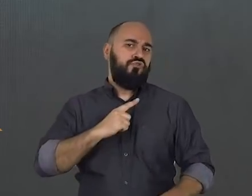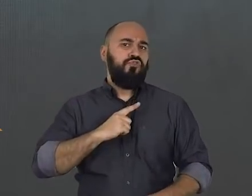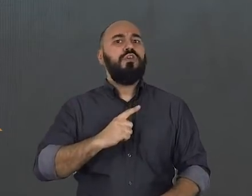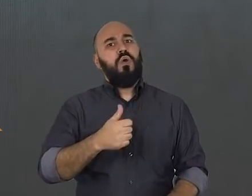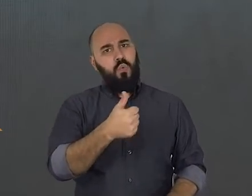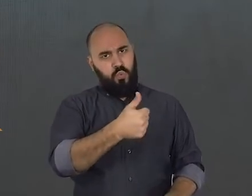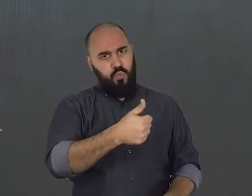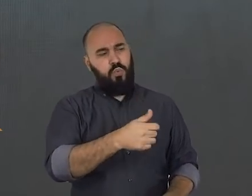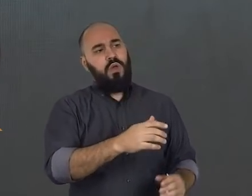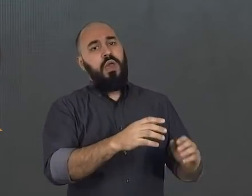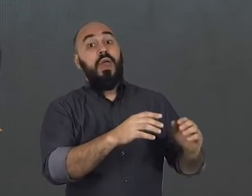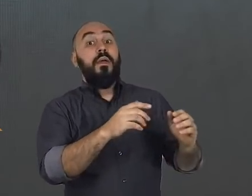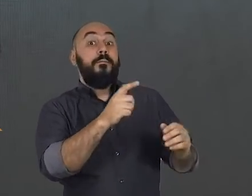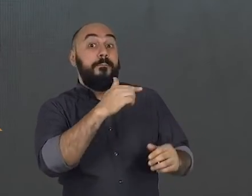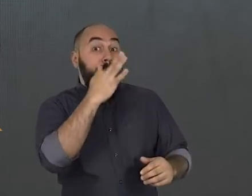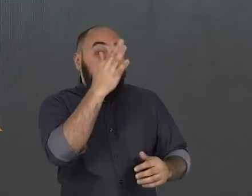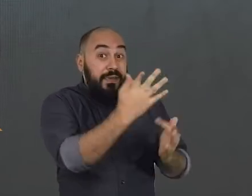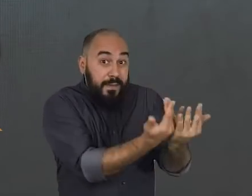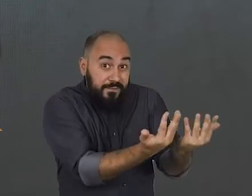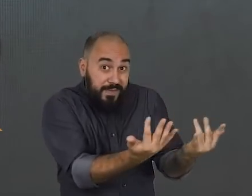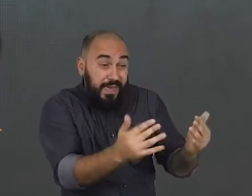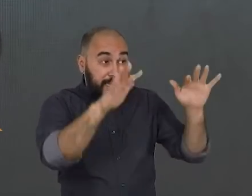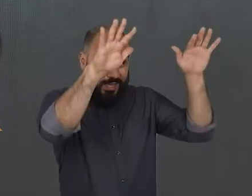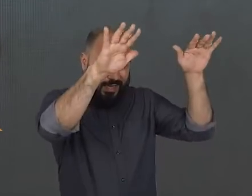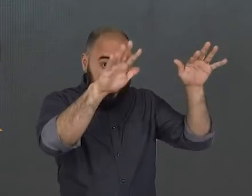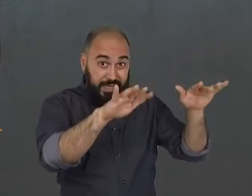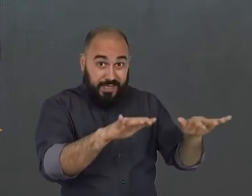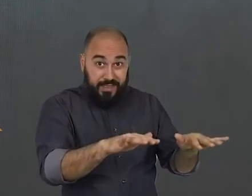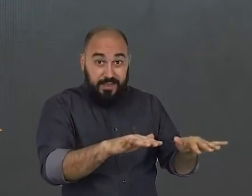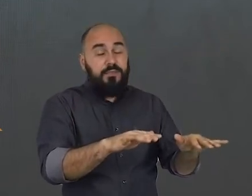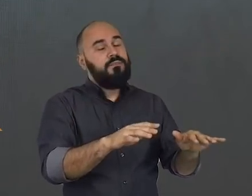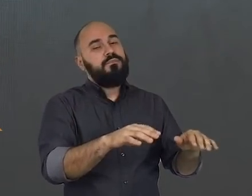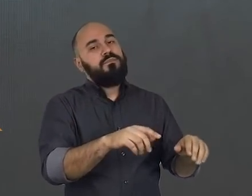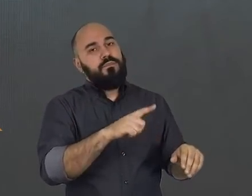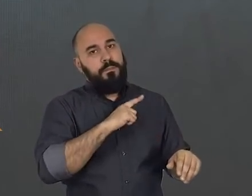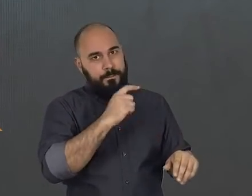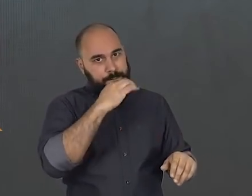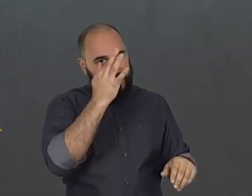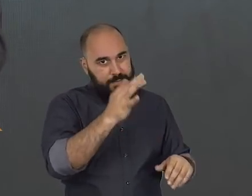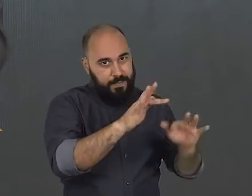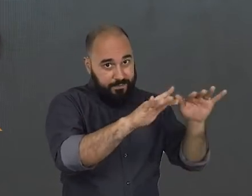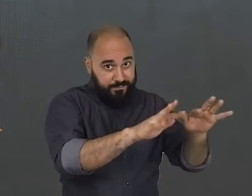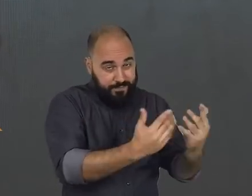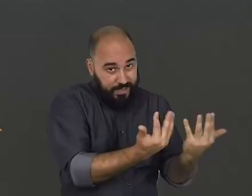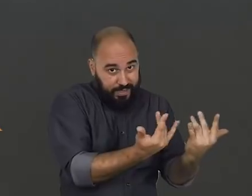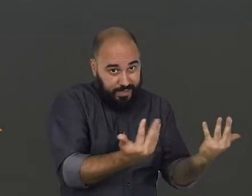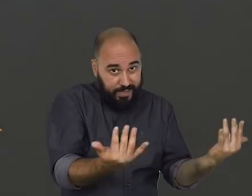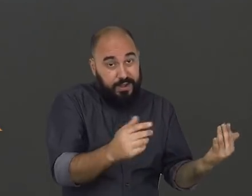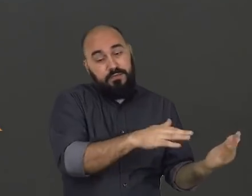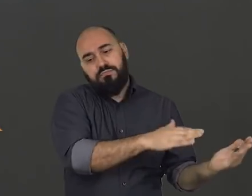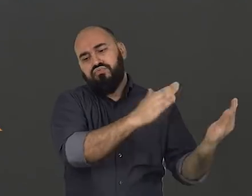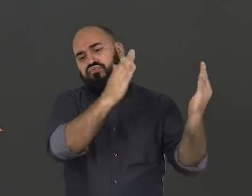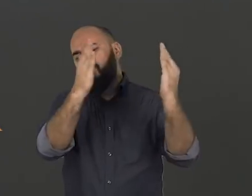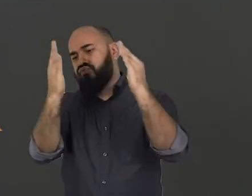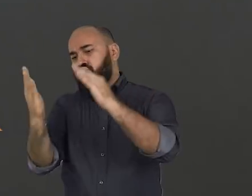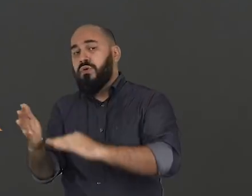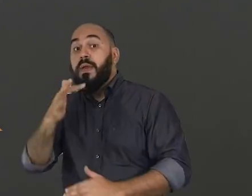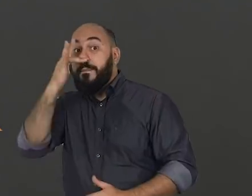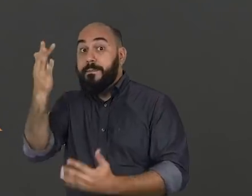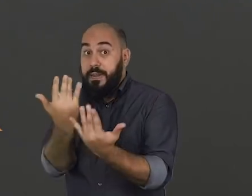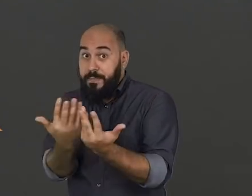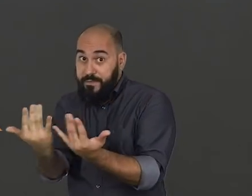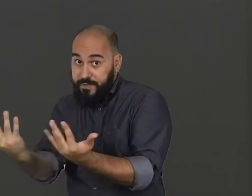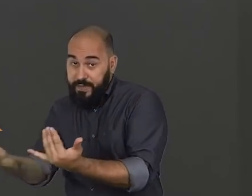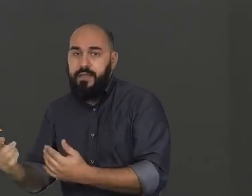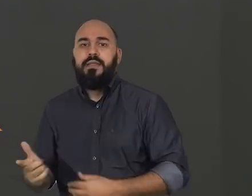primavera, o outro poderia ser contado de outono a outono. Você anotou isto? Ok. Considerando, pois, que estamos